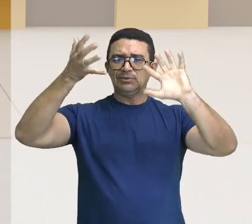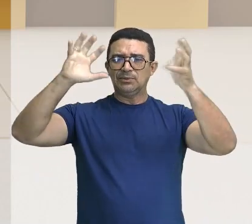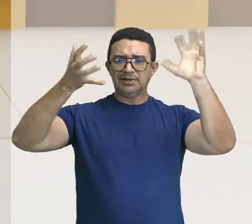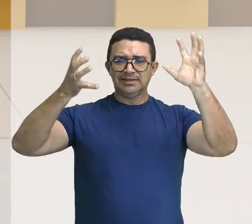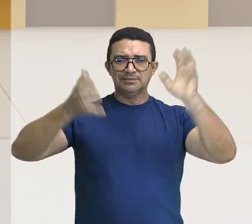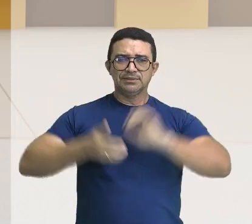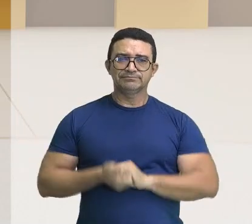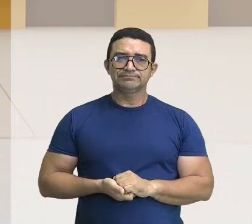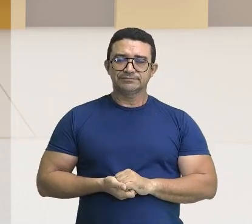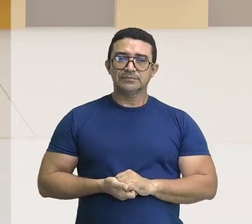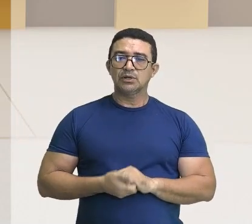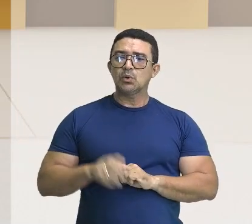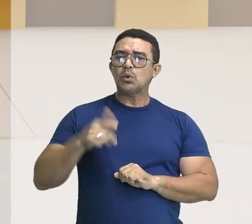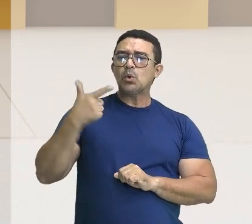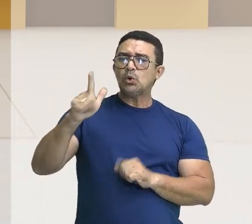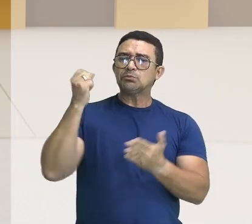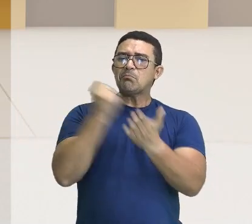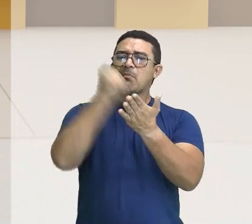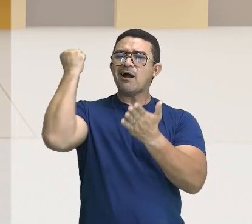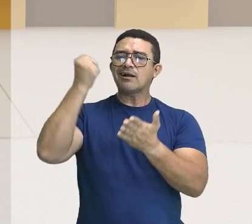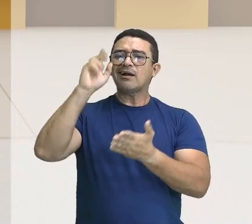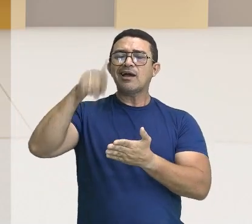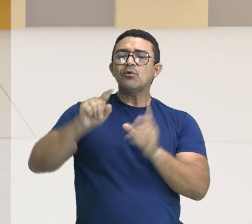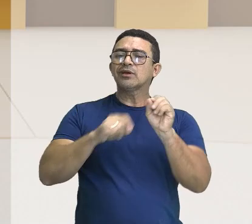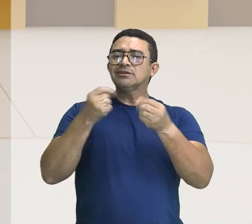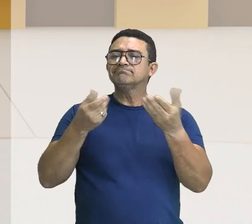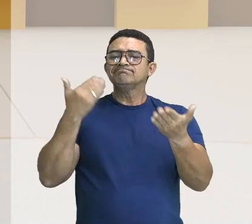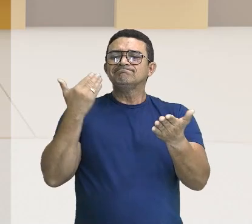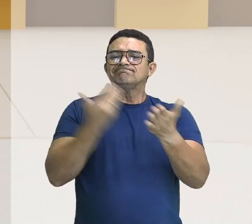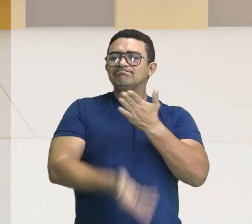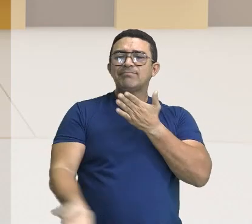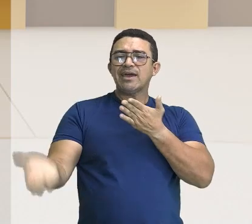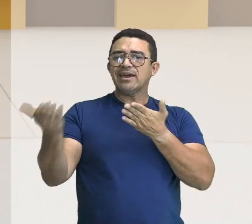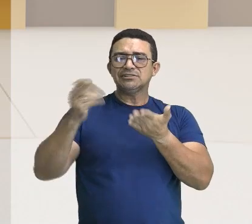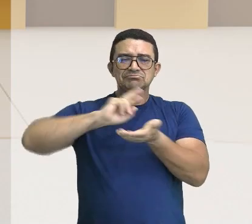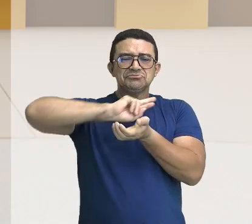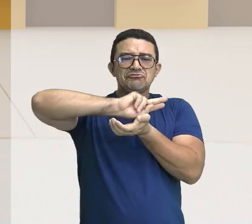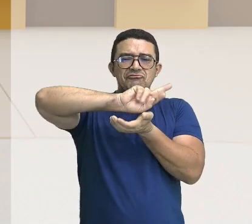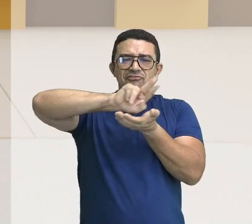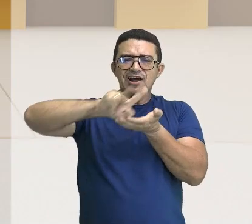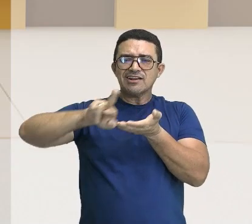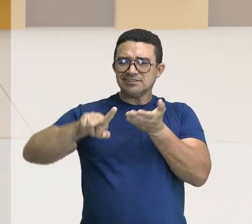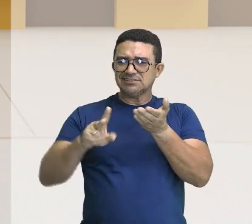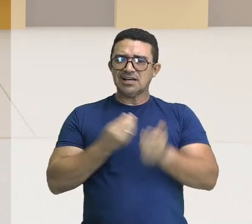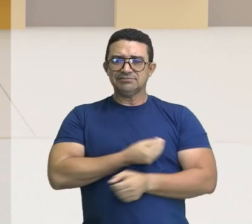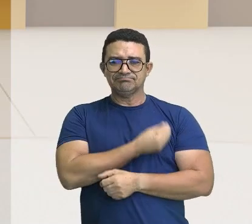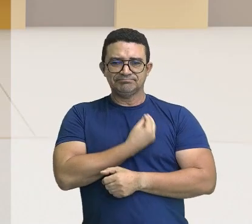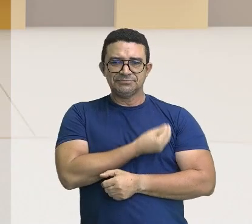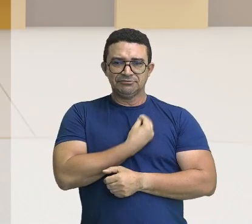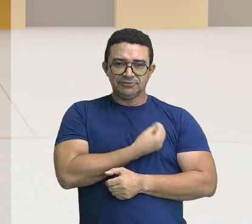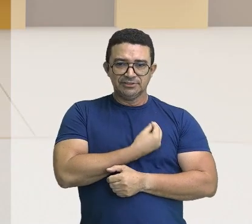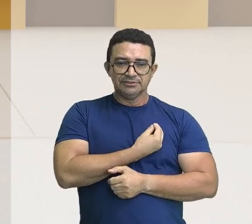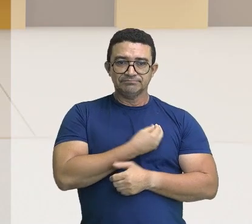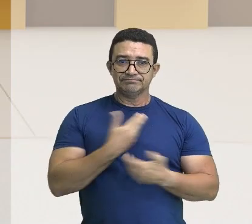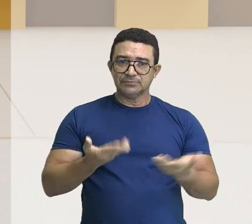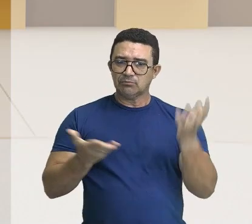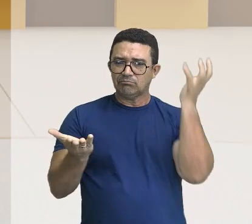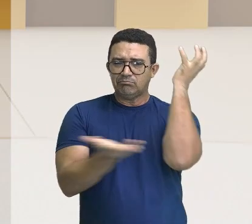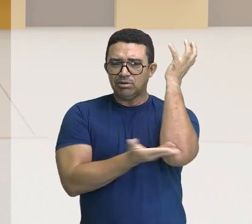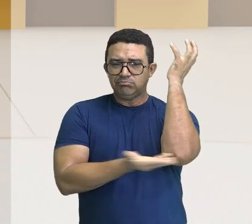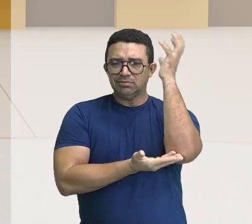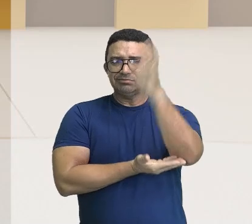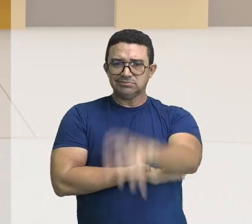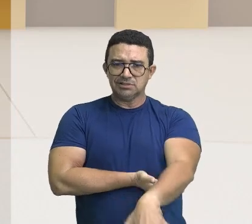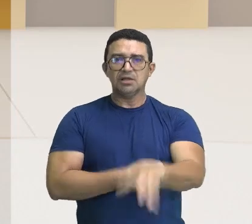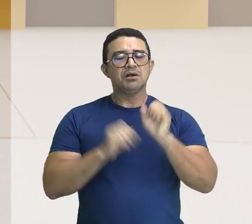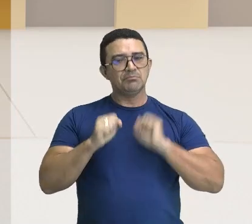mesmo. Outro impacto que a gente observa é em relação à perda da biodiversidade na região. Então, o desmatamento ele vai